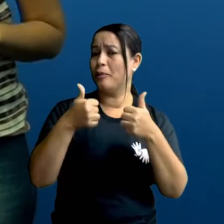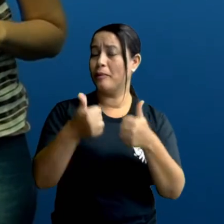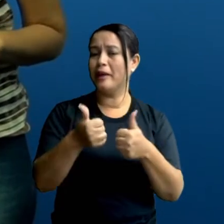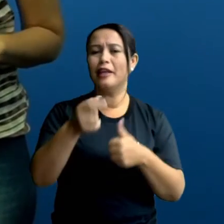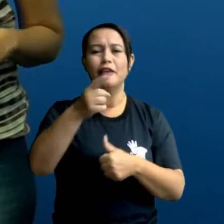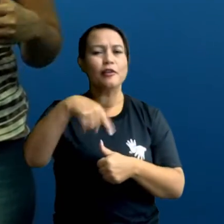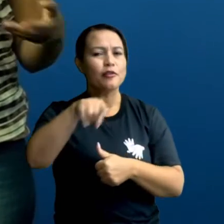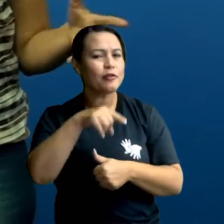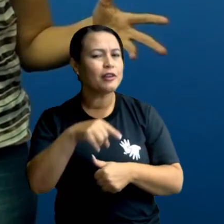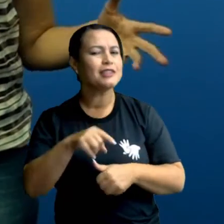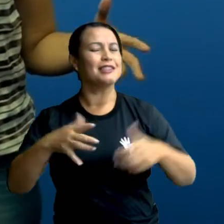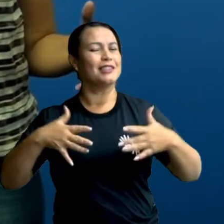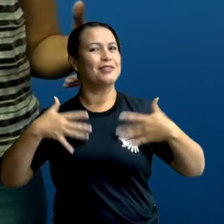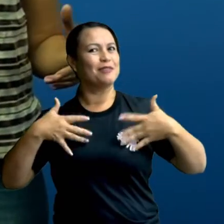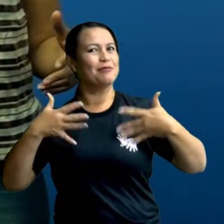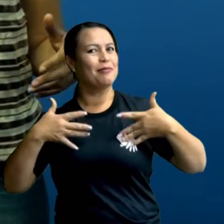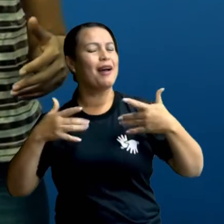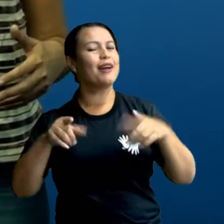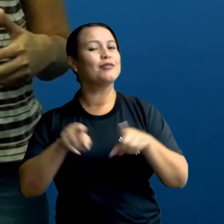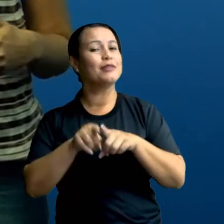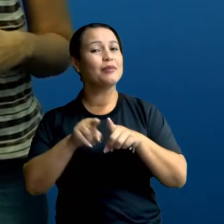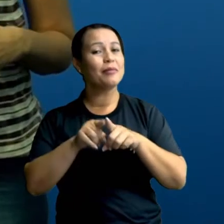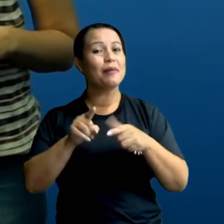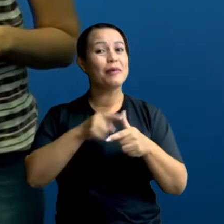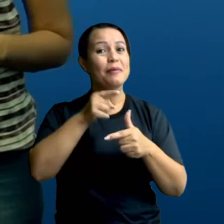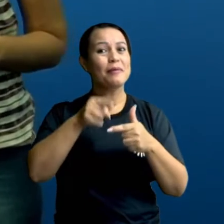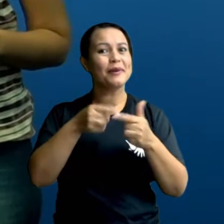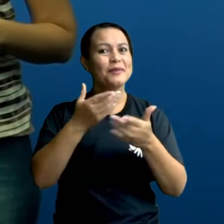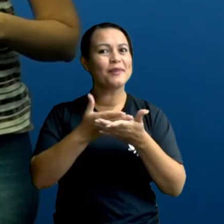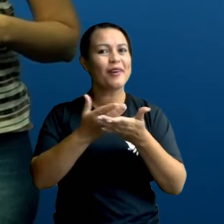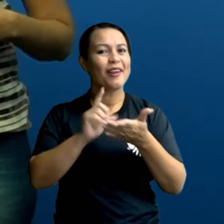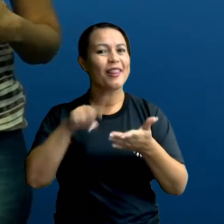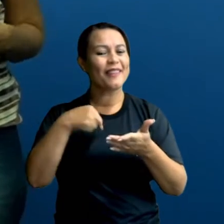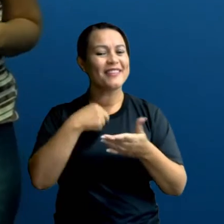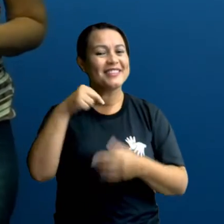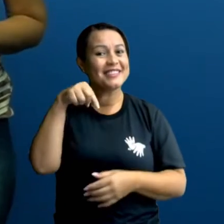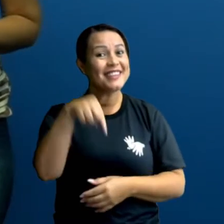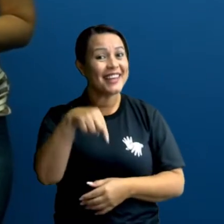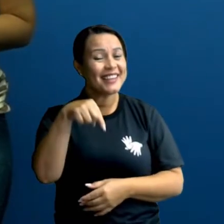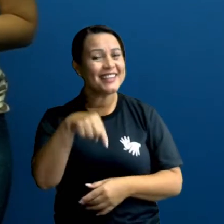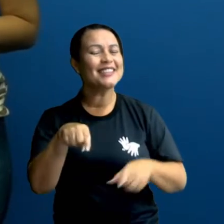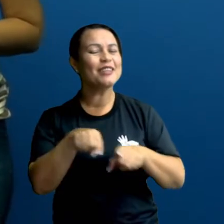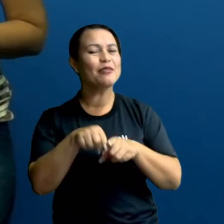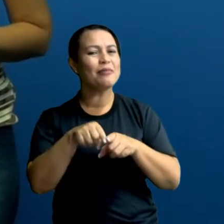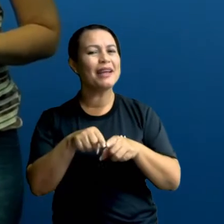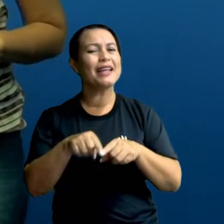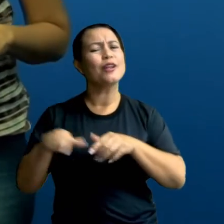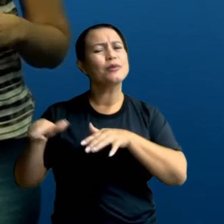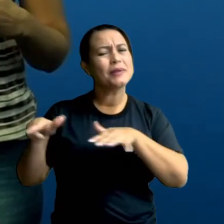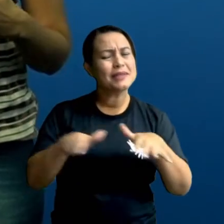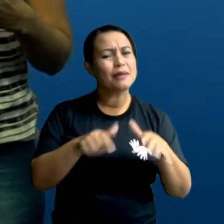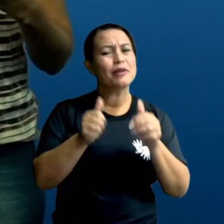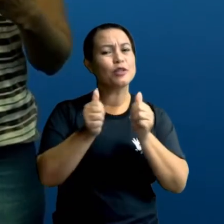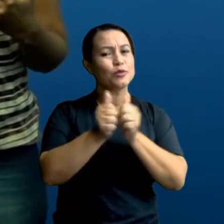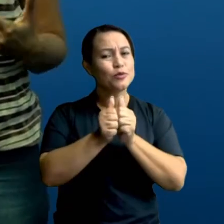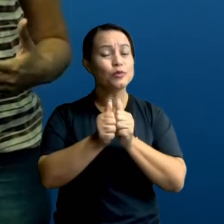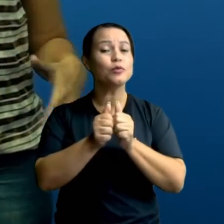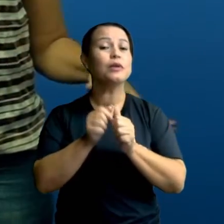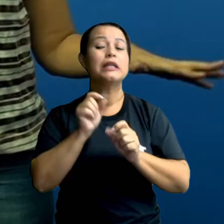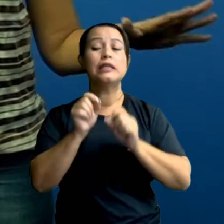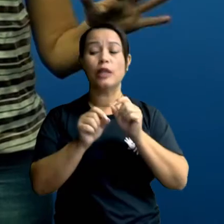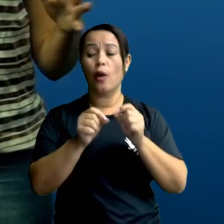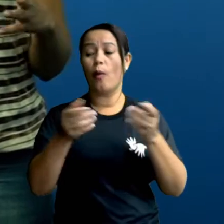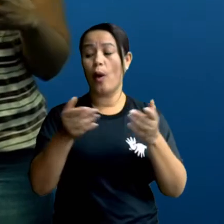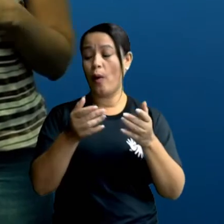vocês estejam animados, contentes para mais uma aula nossa aqui, né, toda semana, nos acompanhando. Estamos aí na